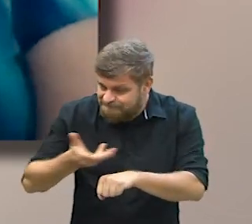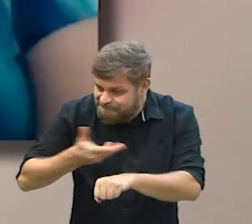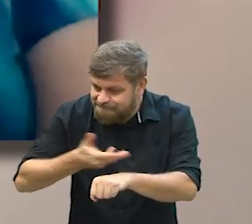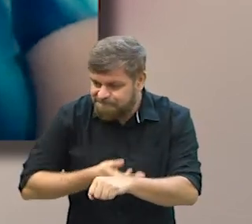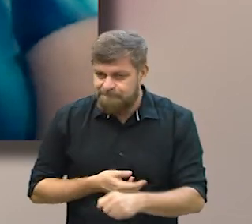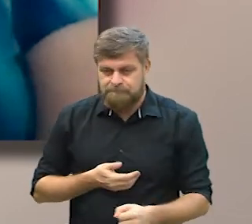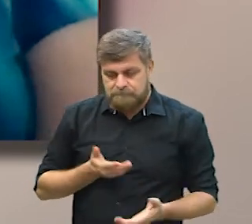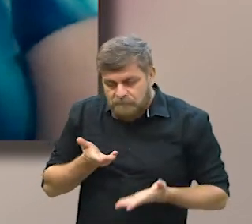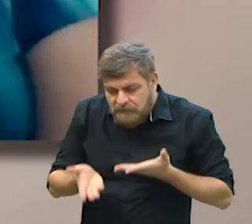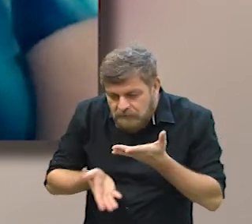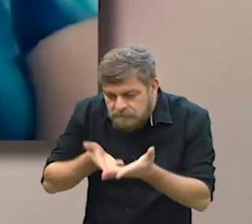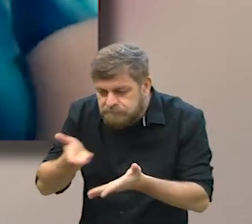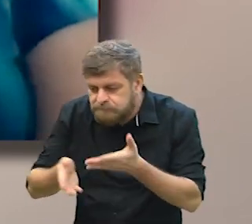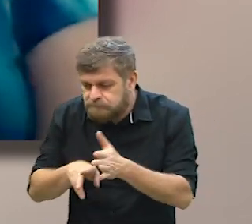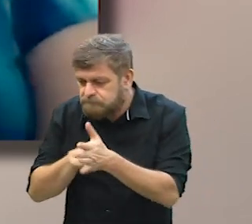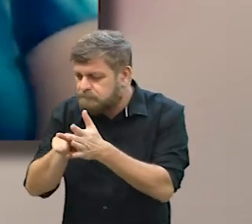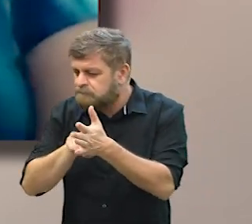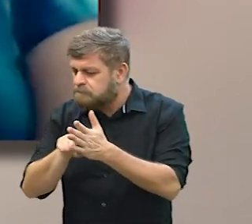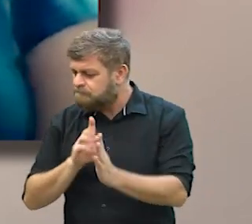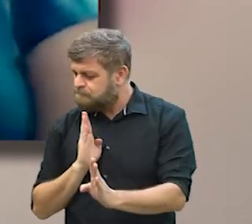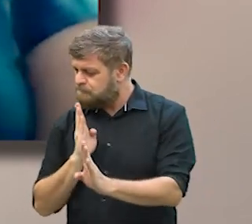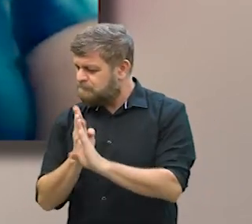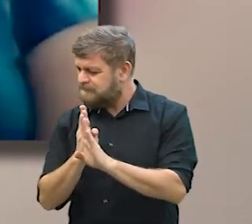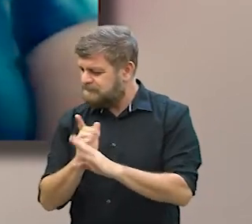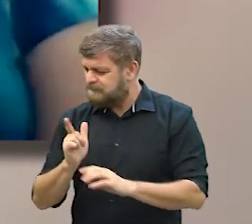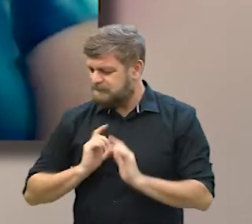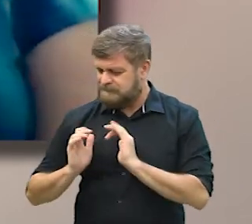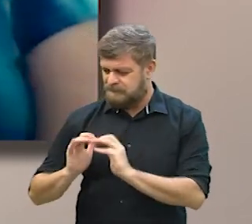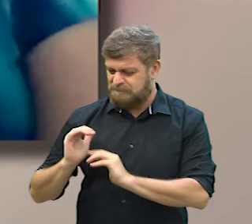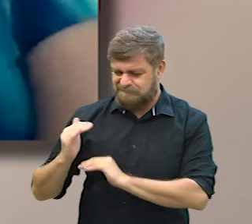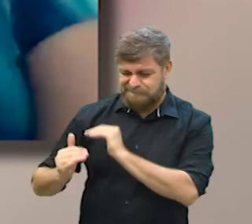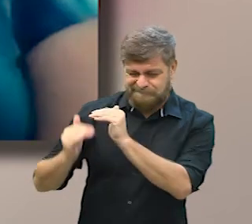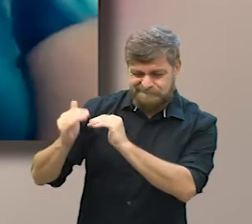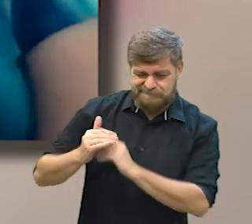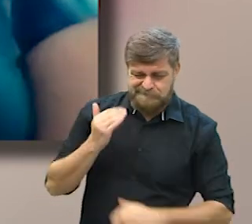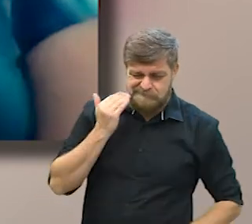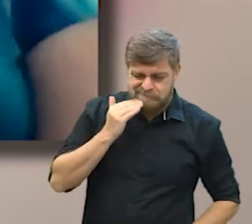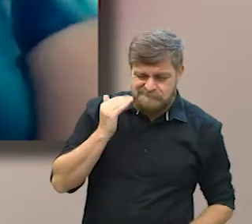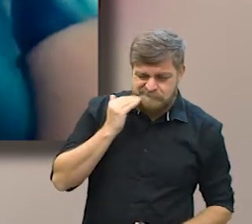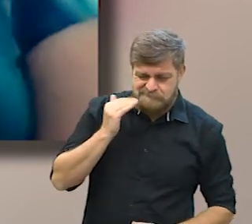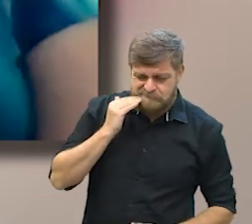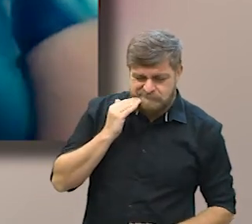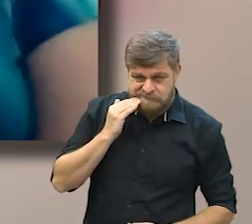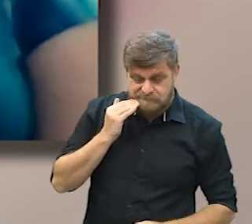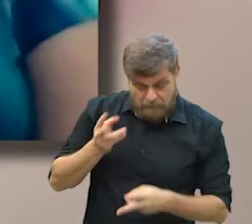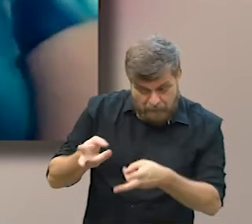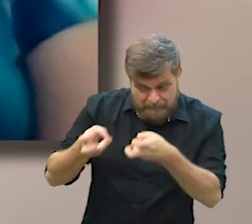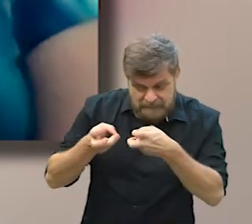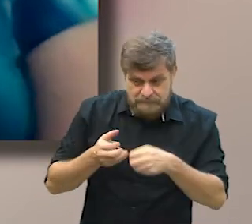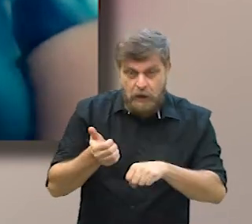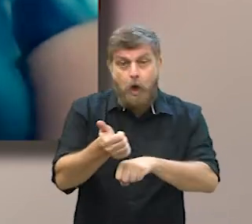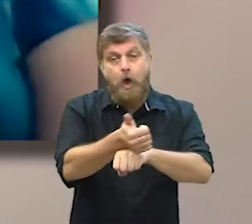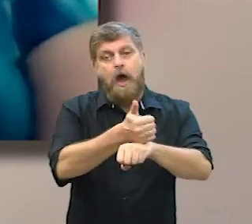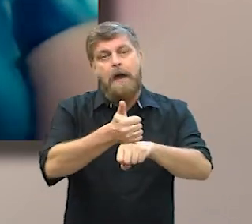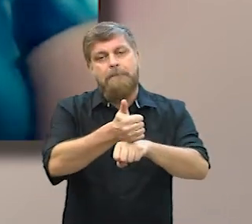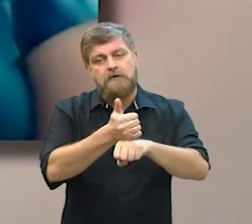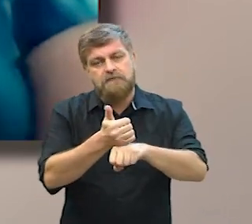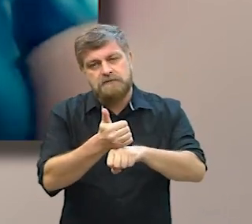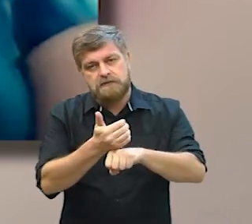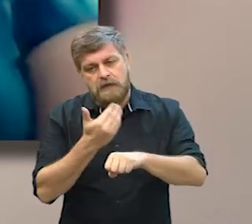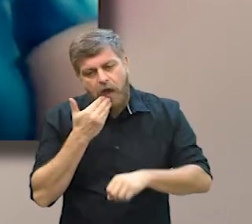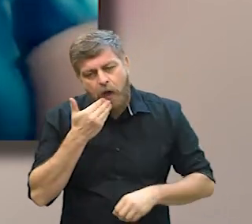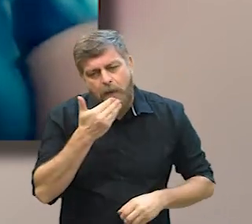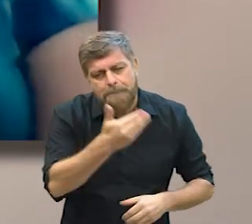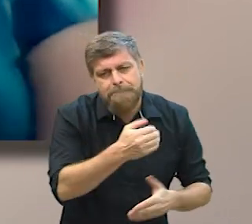né? De fato, começar a perceber se algo não está indo bem no desenvolvimento, né? Procure a ajuda